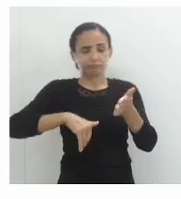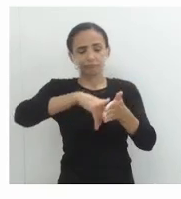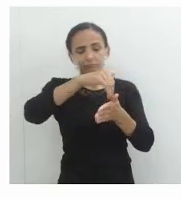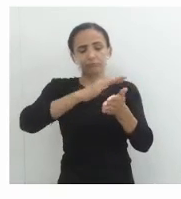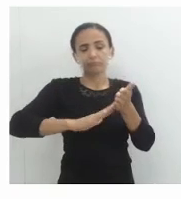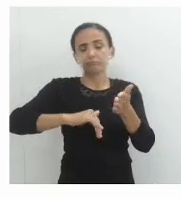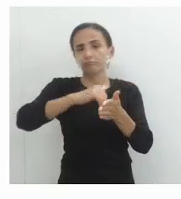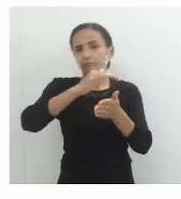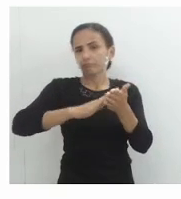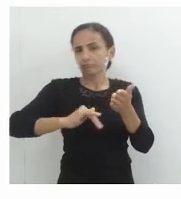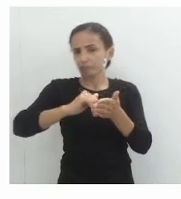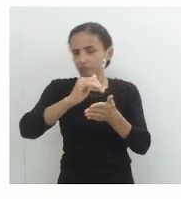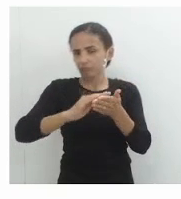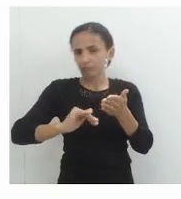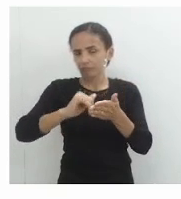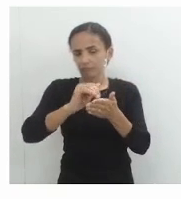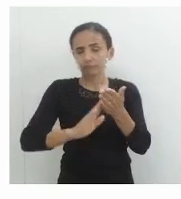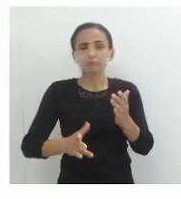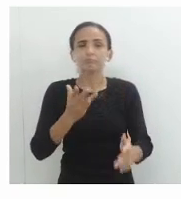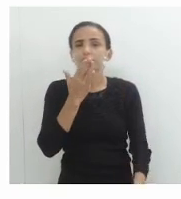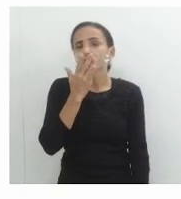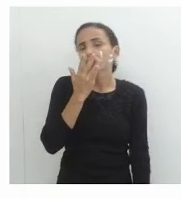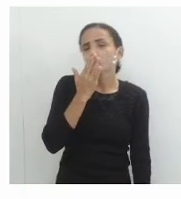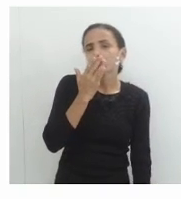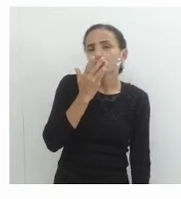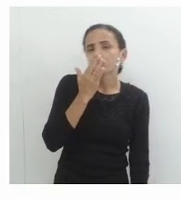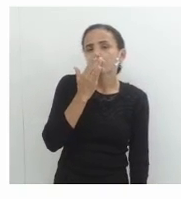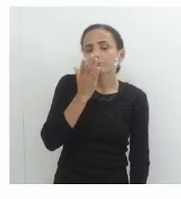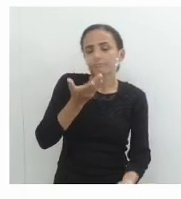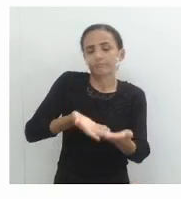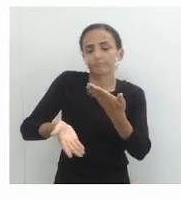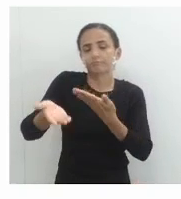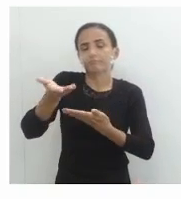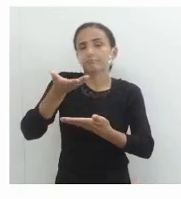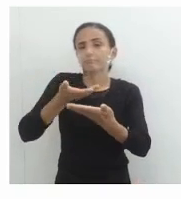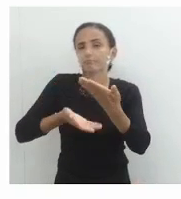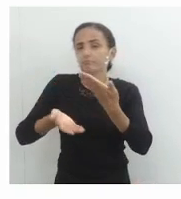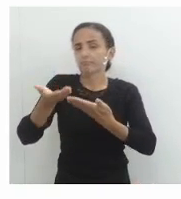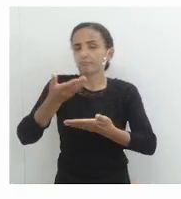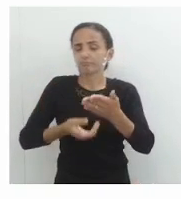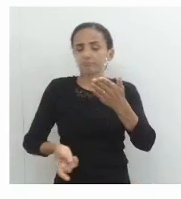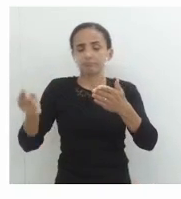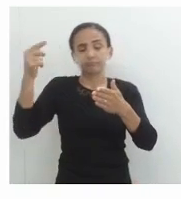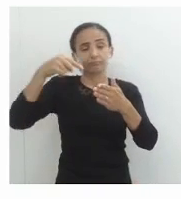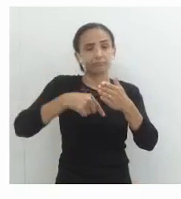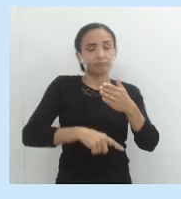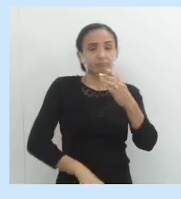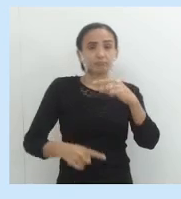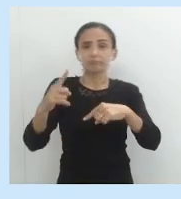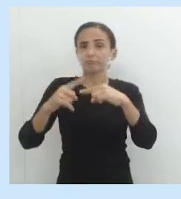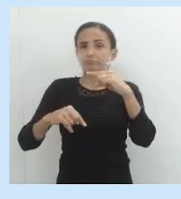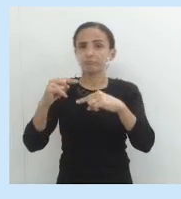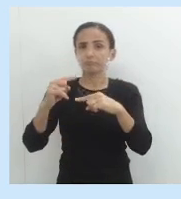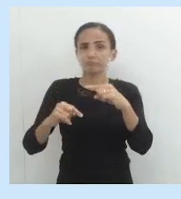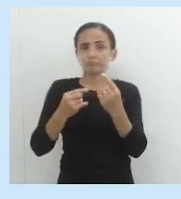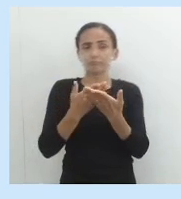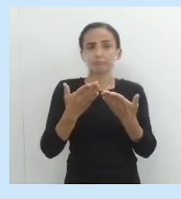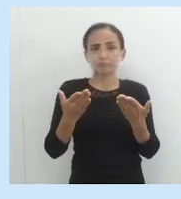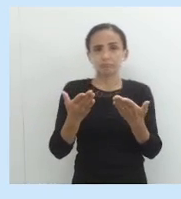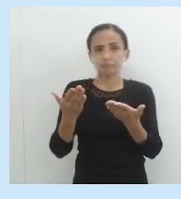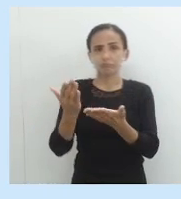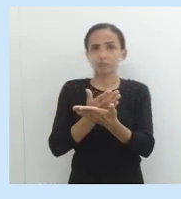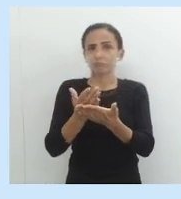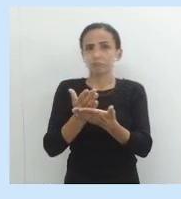dos objetos, cores associadas e profusão de elementos gráficos. Então, a obra